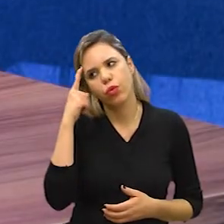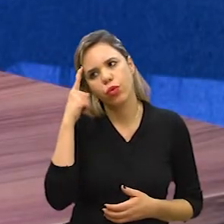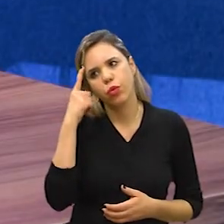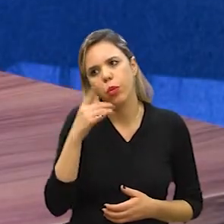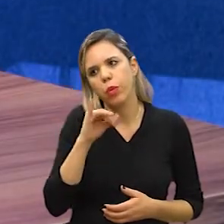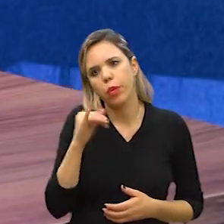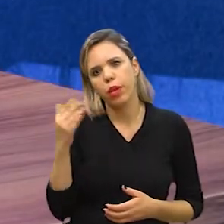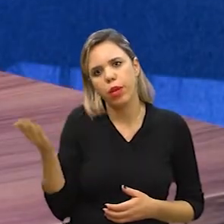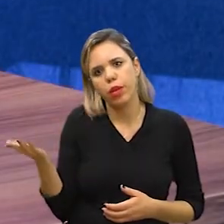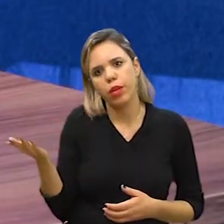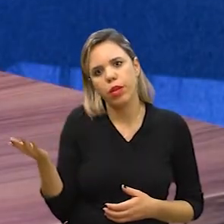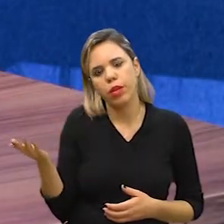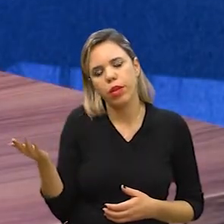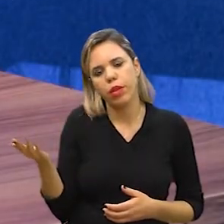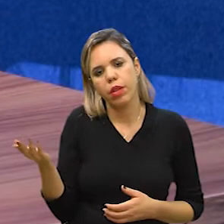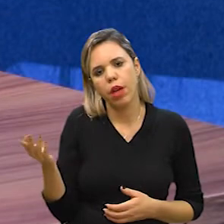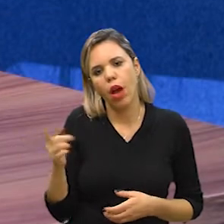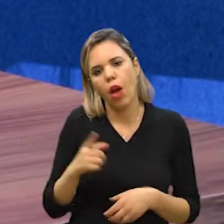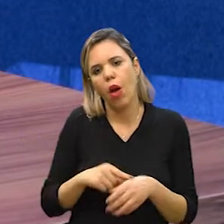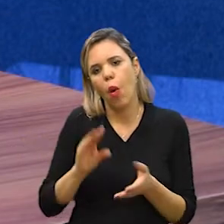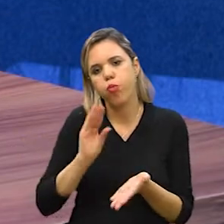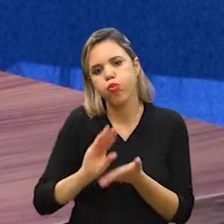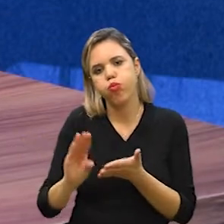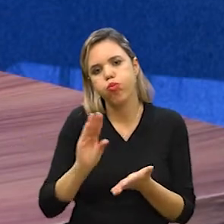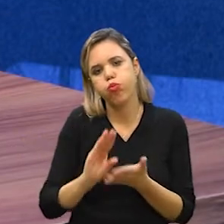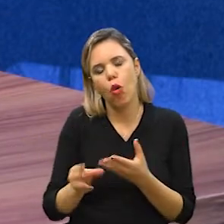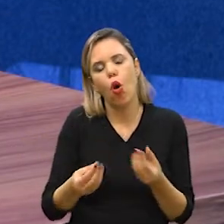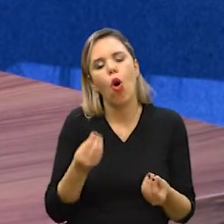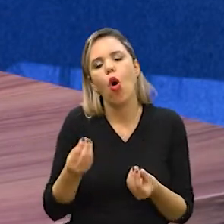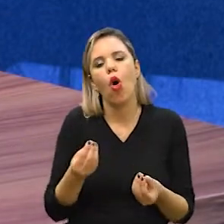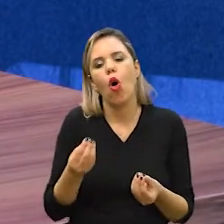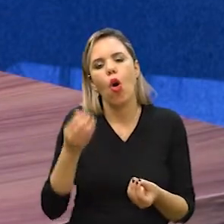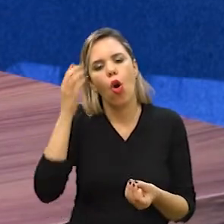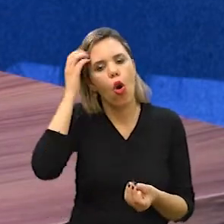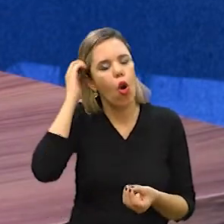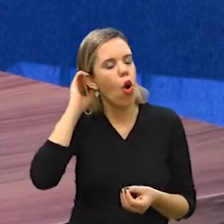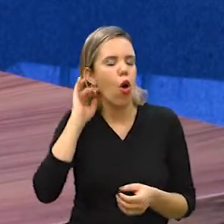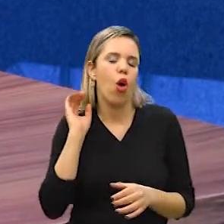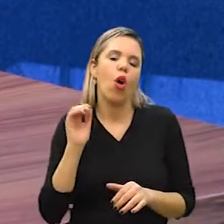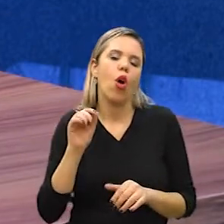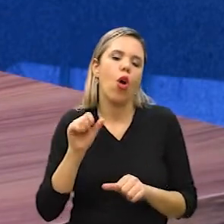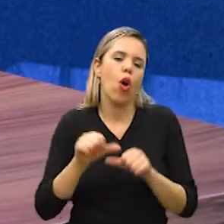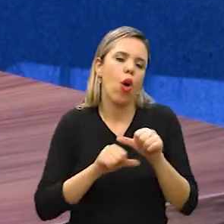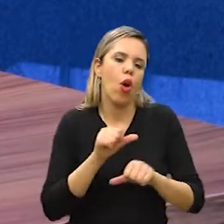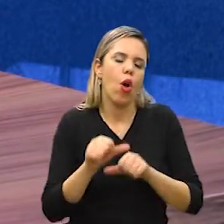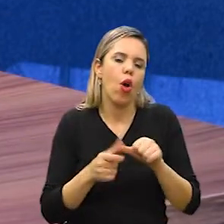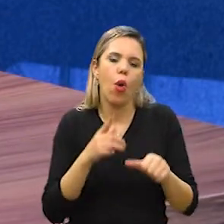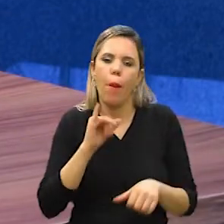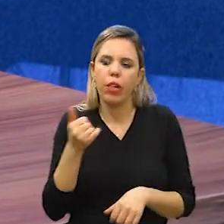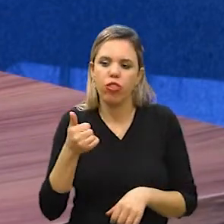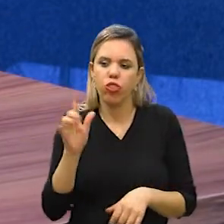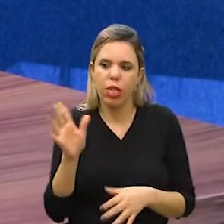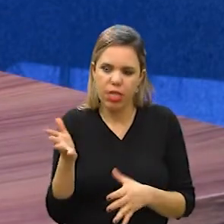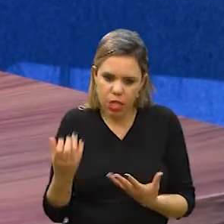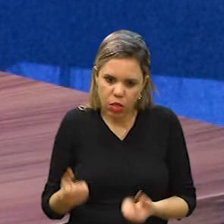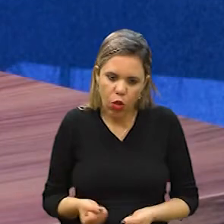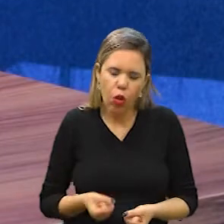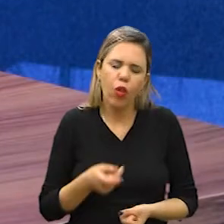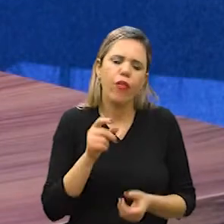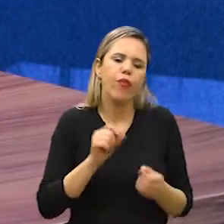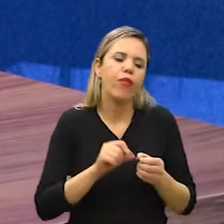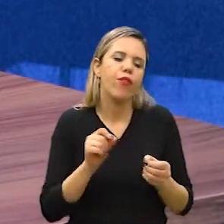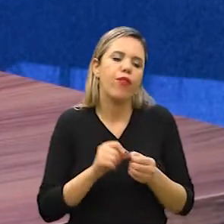falou, olha, pai, é hora de investir, como foi essa logística? O seu pai de primeira